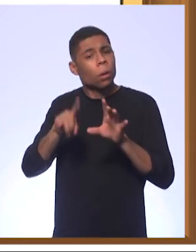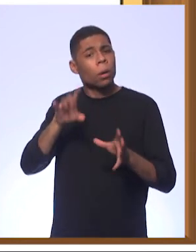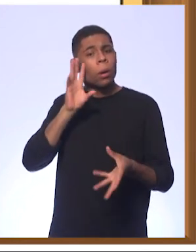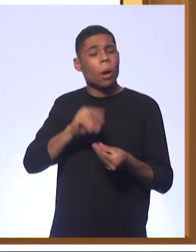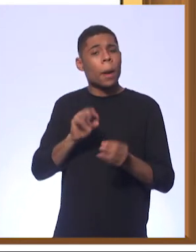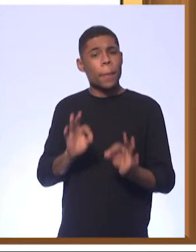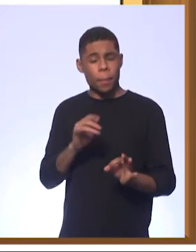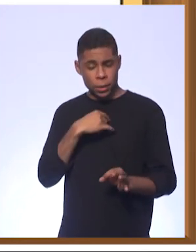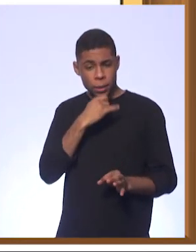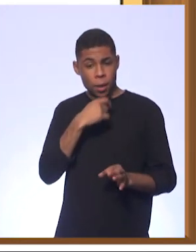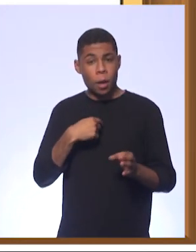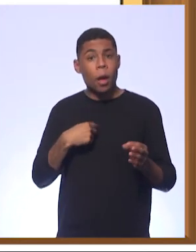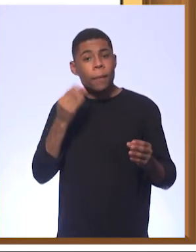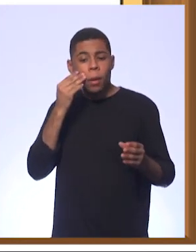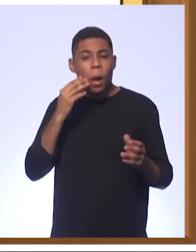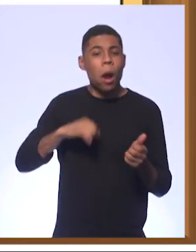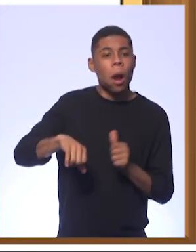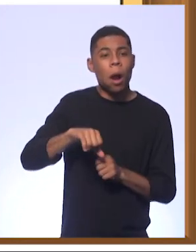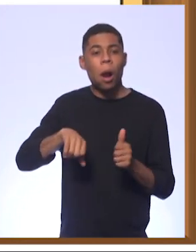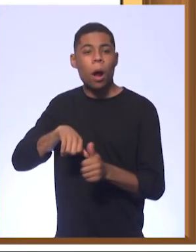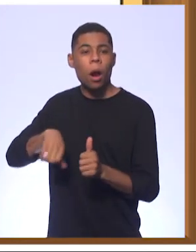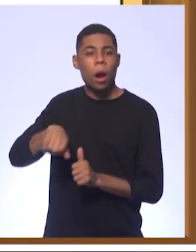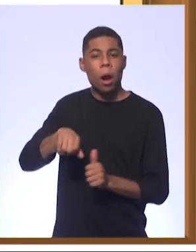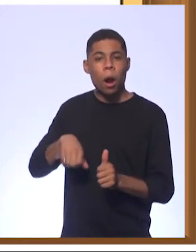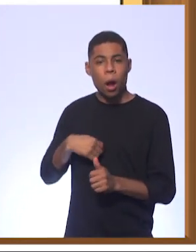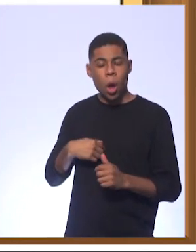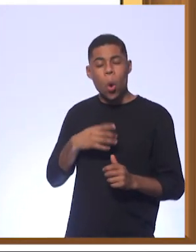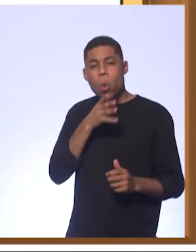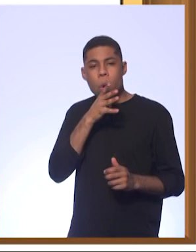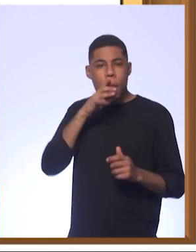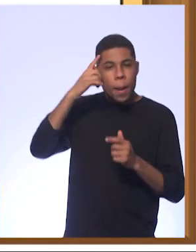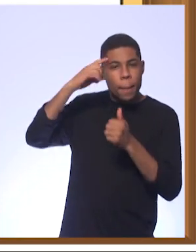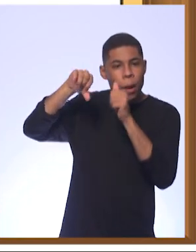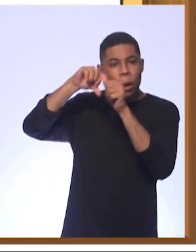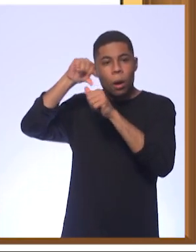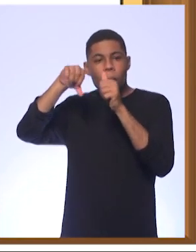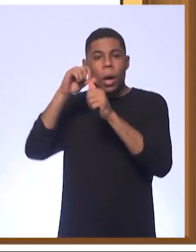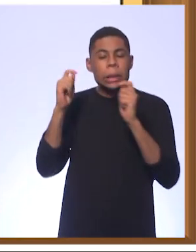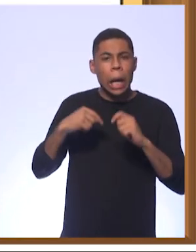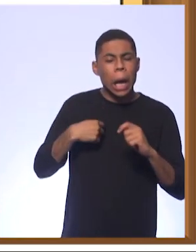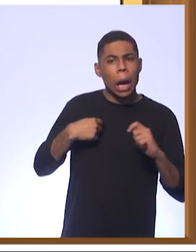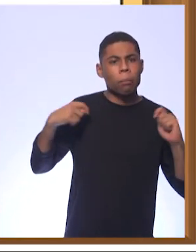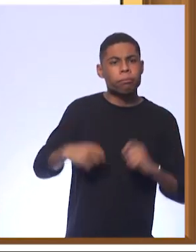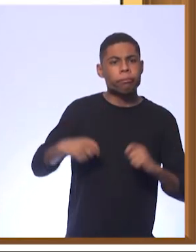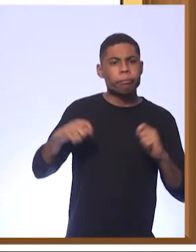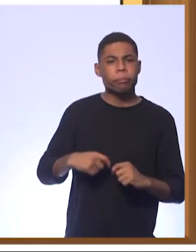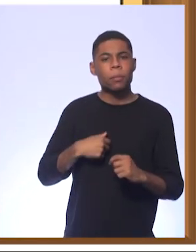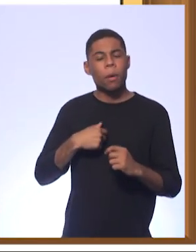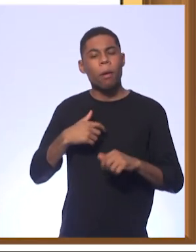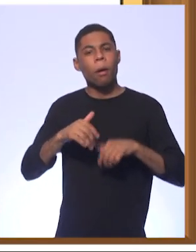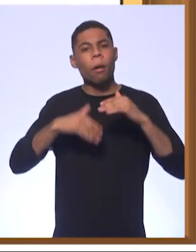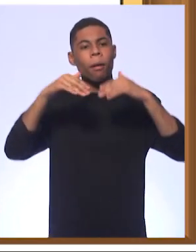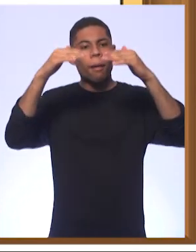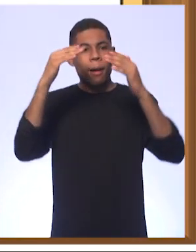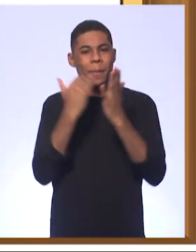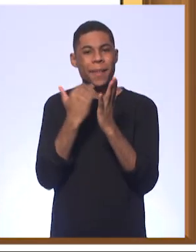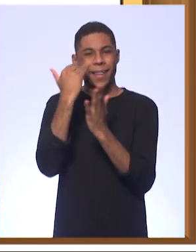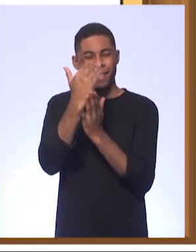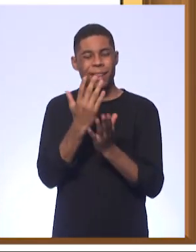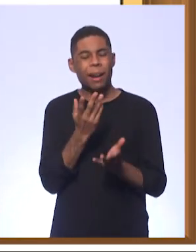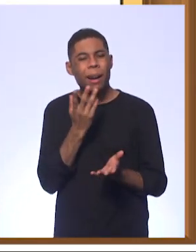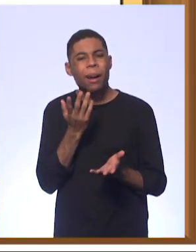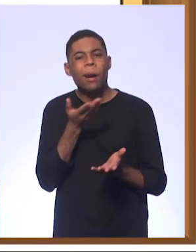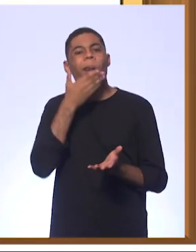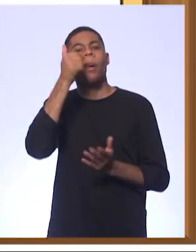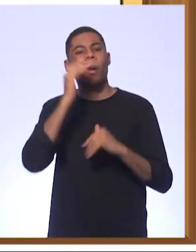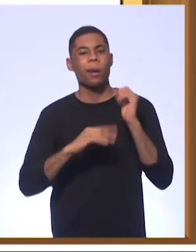a mobilização dos conhecimentos, das capacidades para produzir algo.